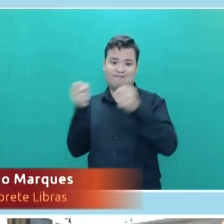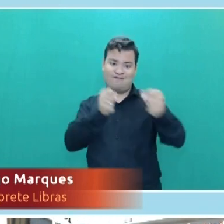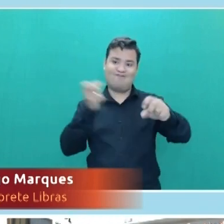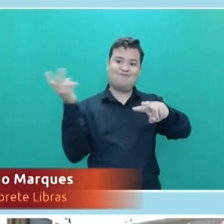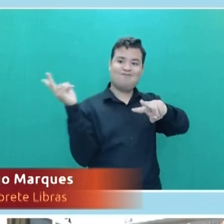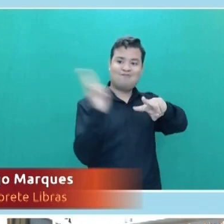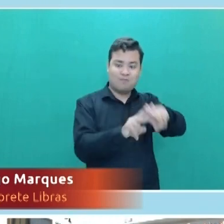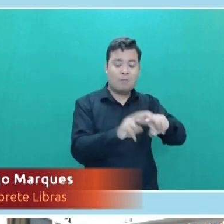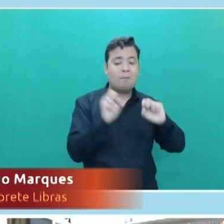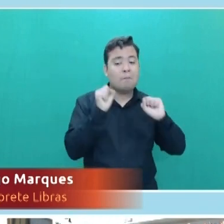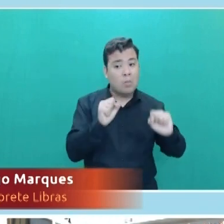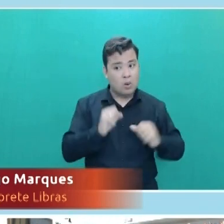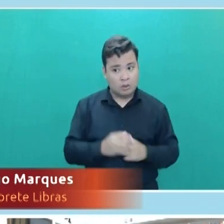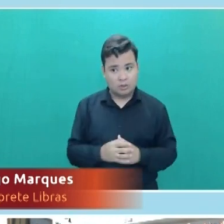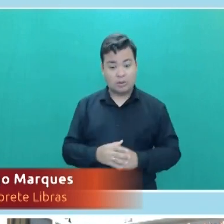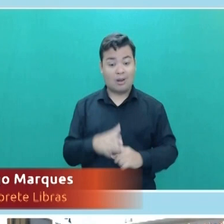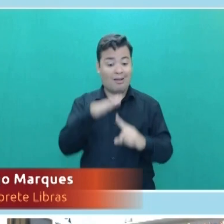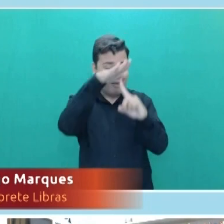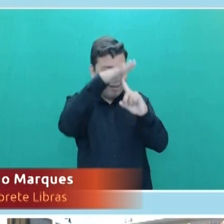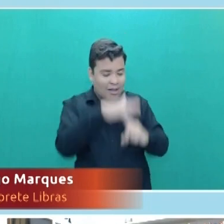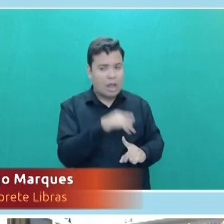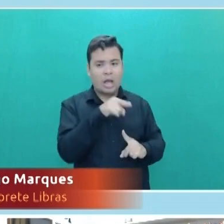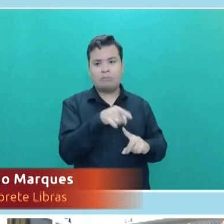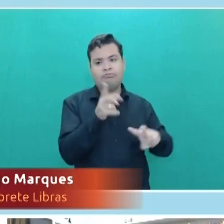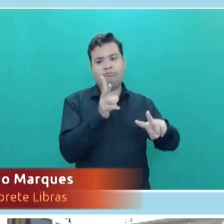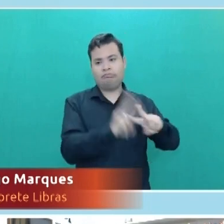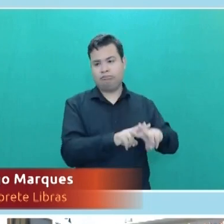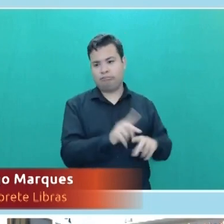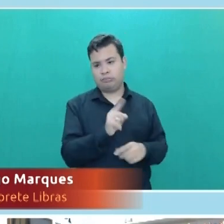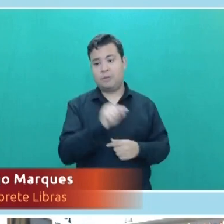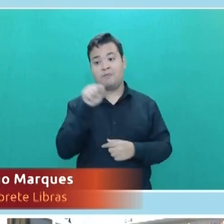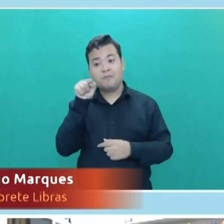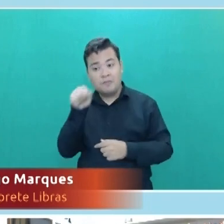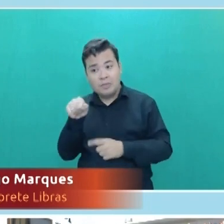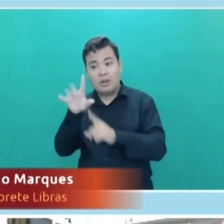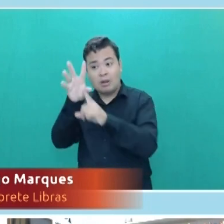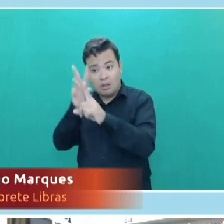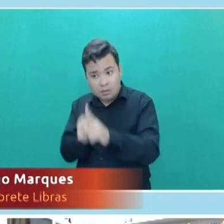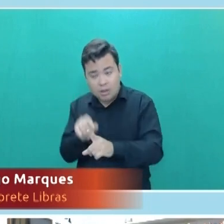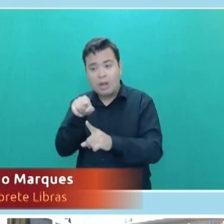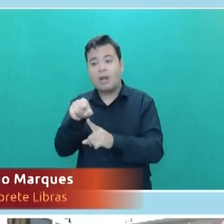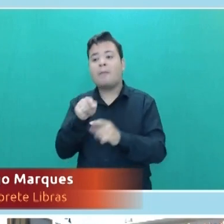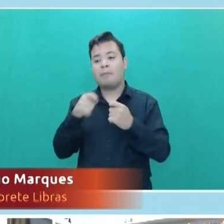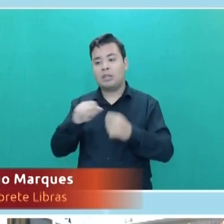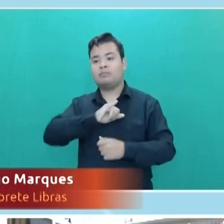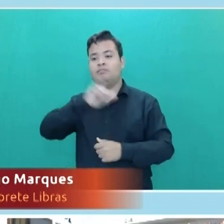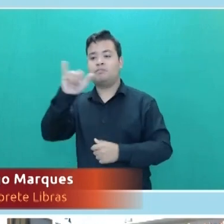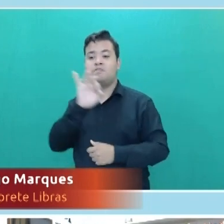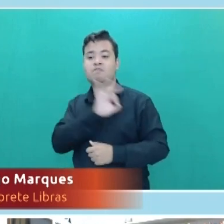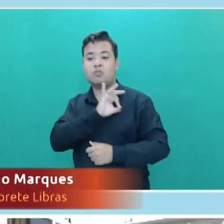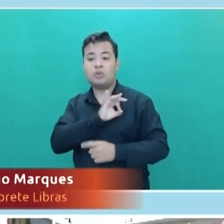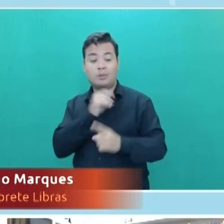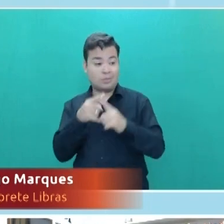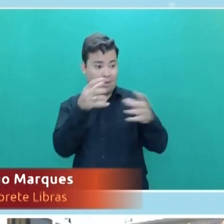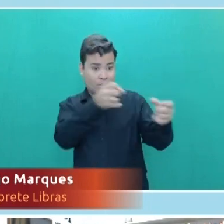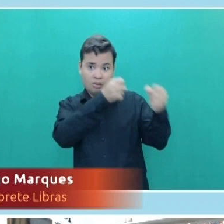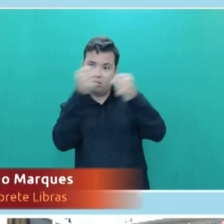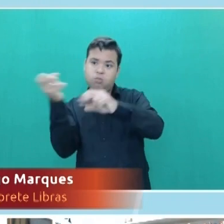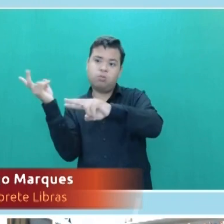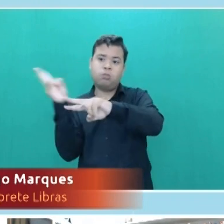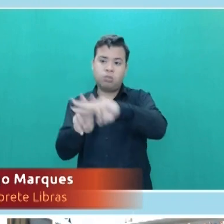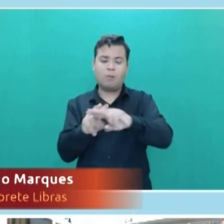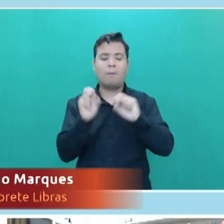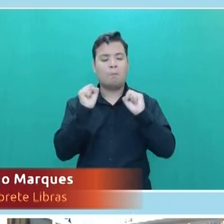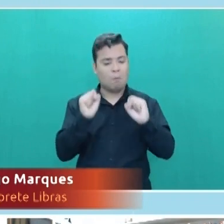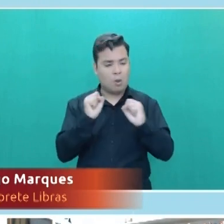assédio moral, o assédio sexual também precisa ser comunicado à polícia, porque é passível de detenção, né?